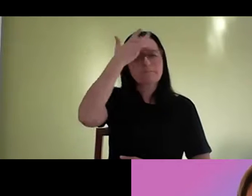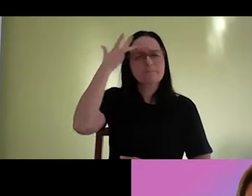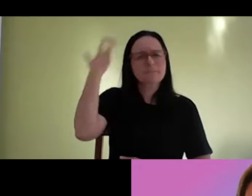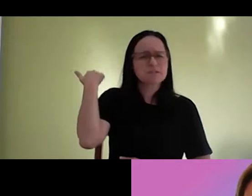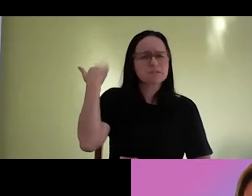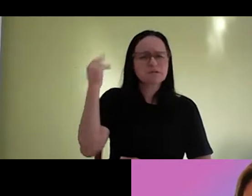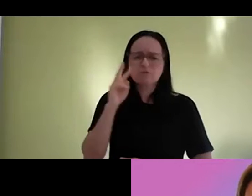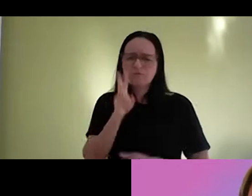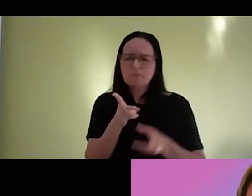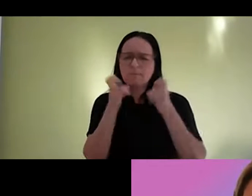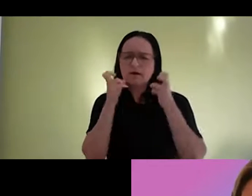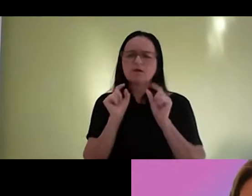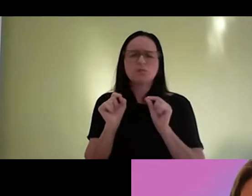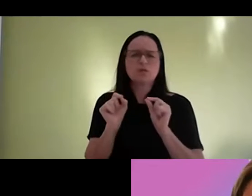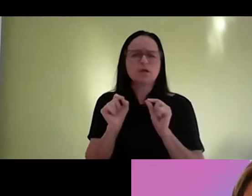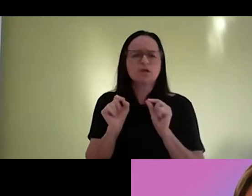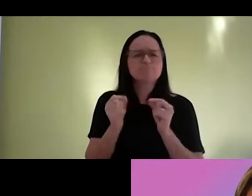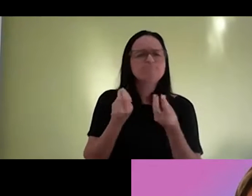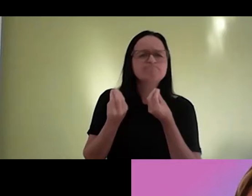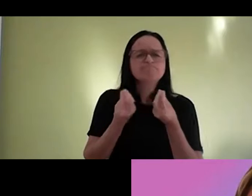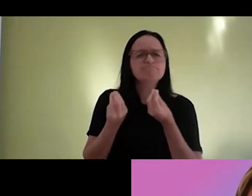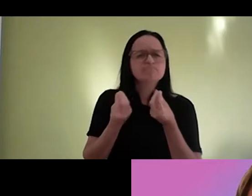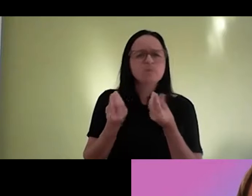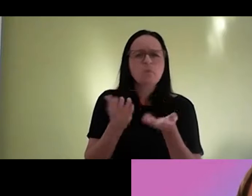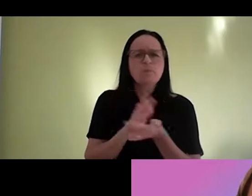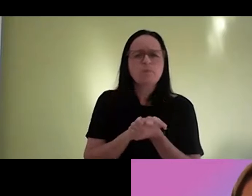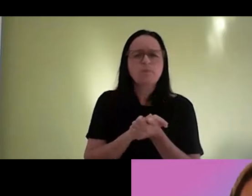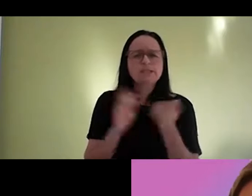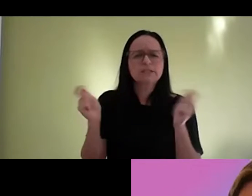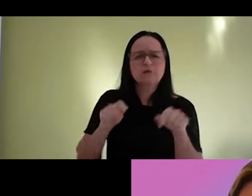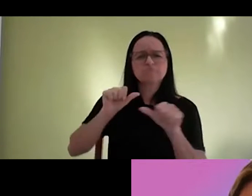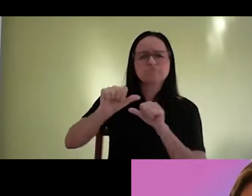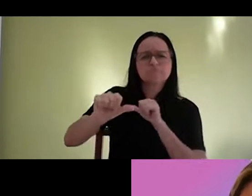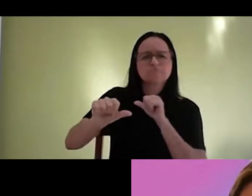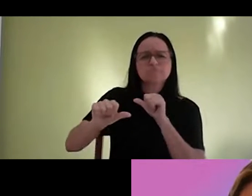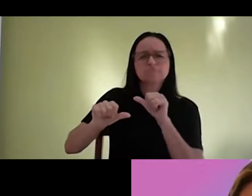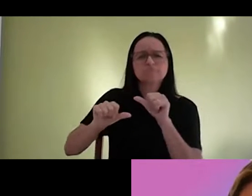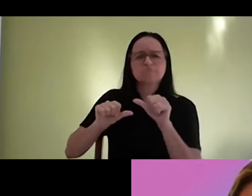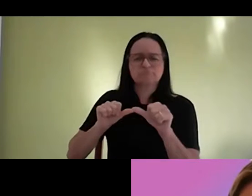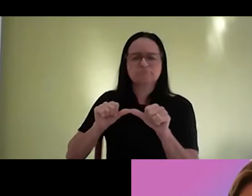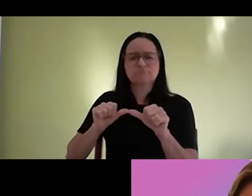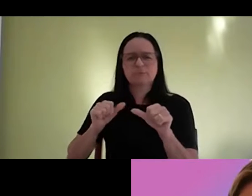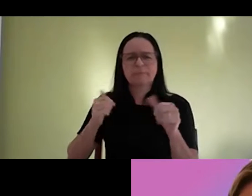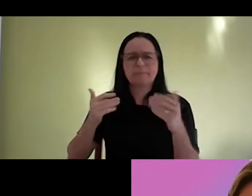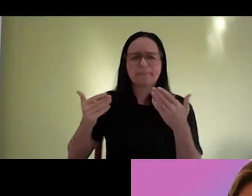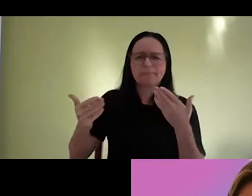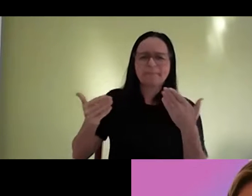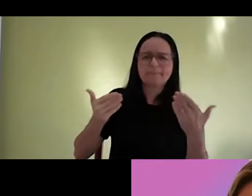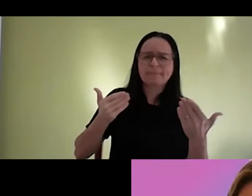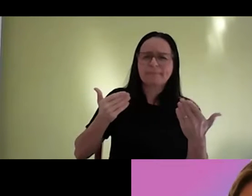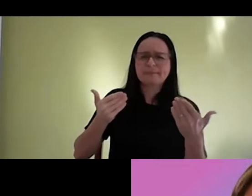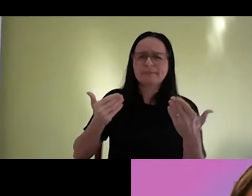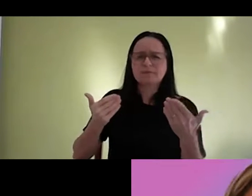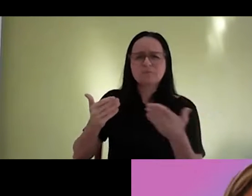identificou que, poxa, como é que eu faria uma troca de um ativo, tá? totalmente